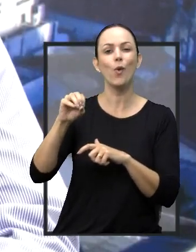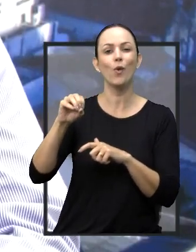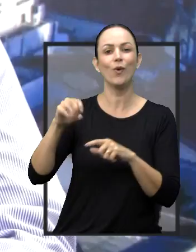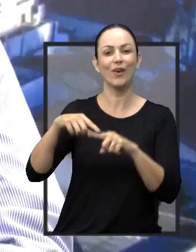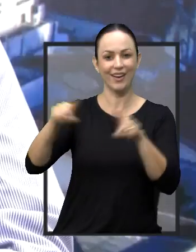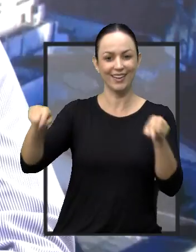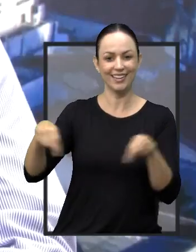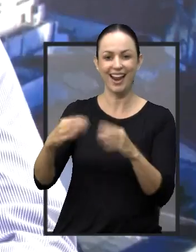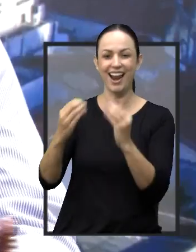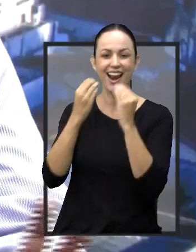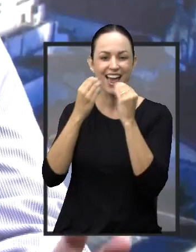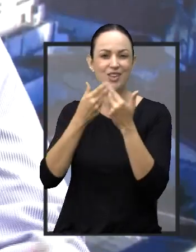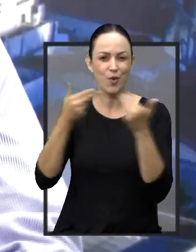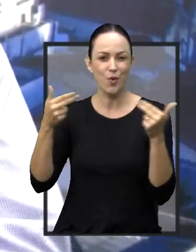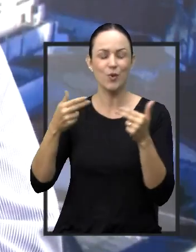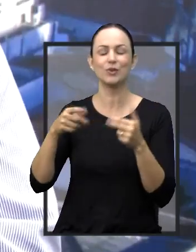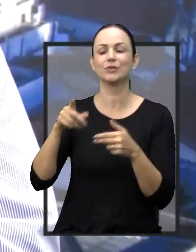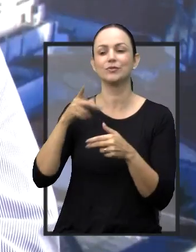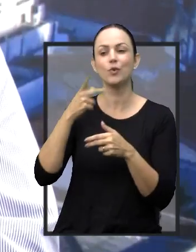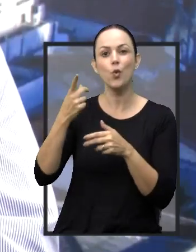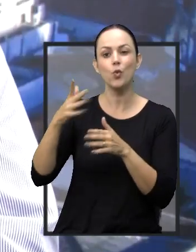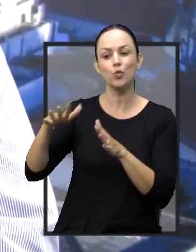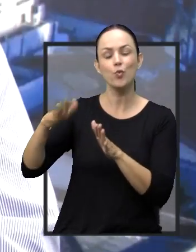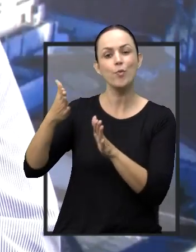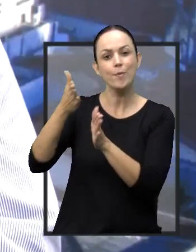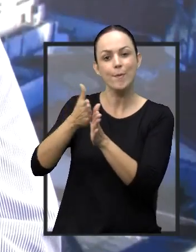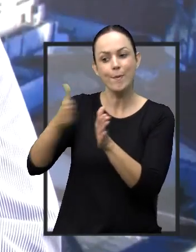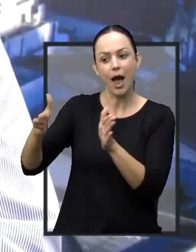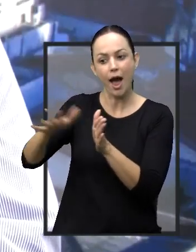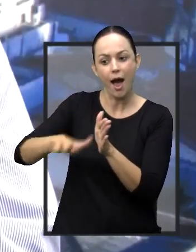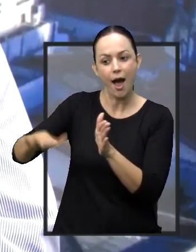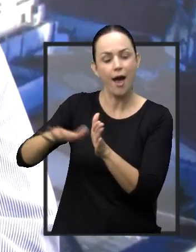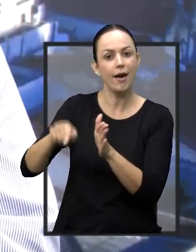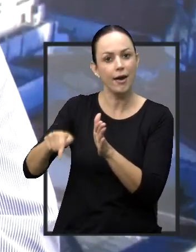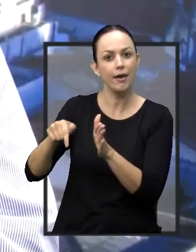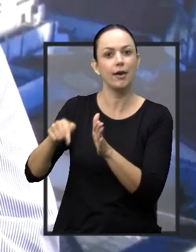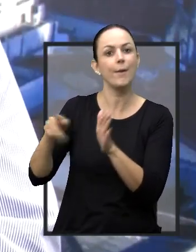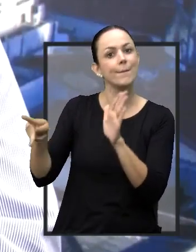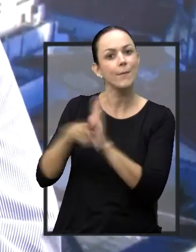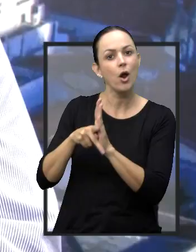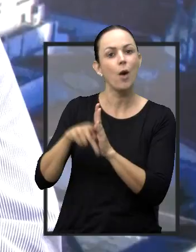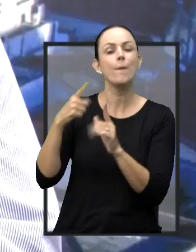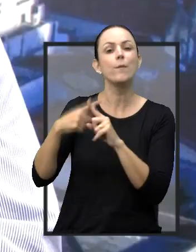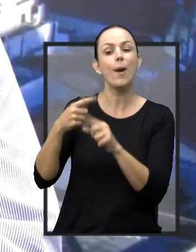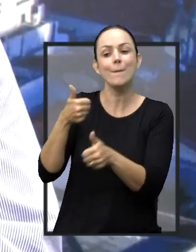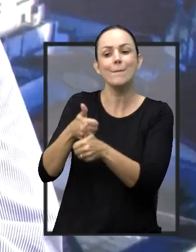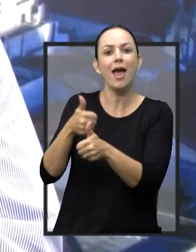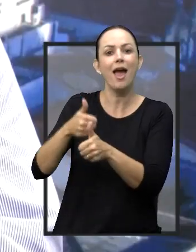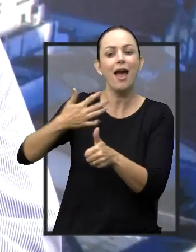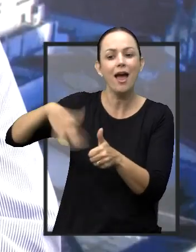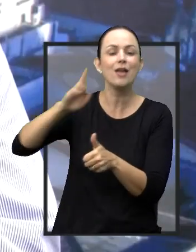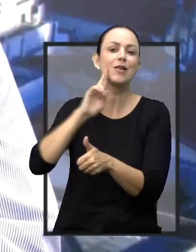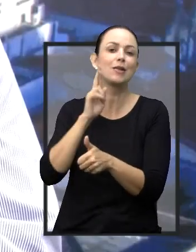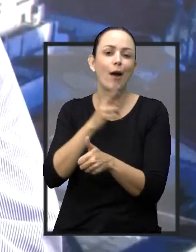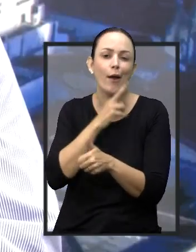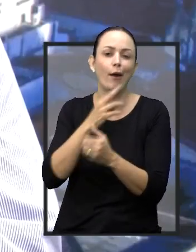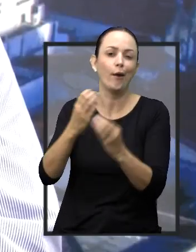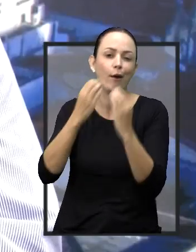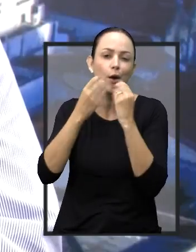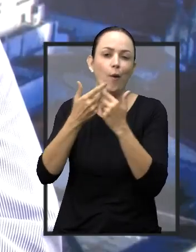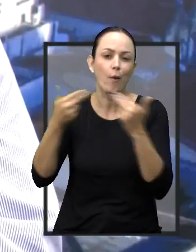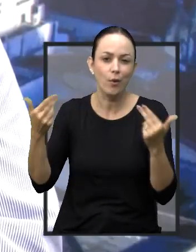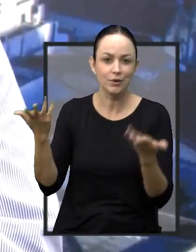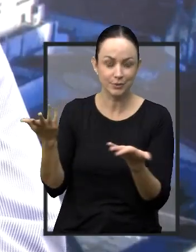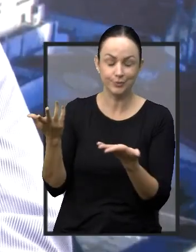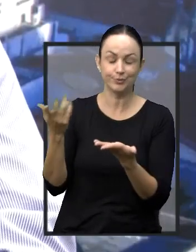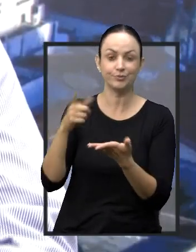beco, eventualmente, né? Deixa ali um espaço, tá próximo ali das questões gastronômicas, porque o local onde você